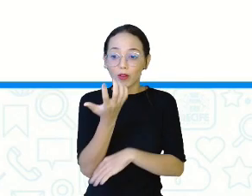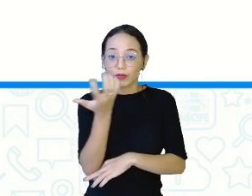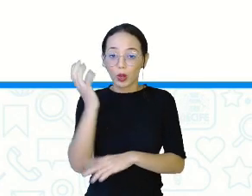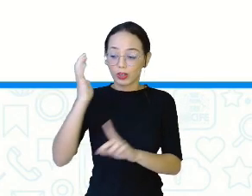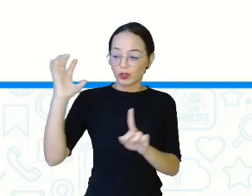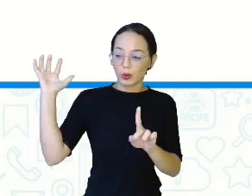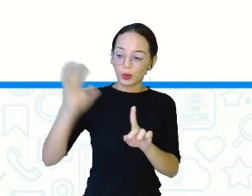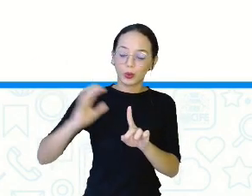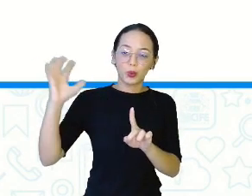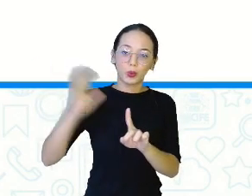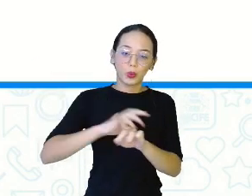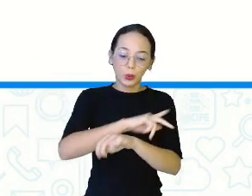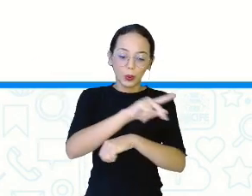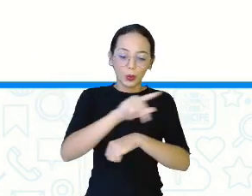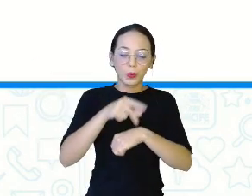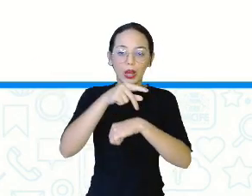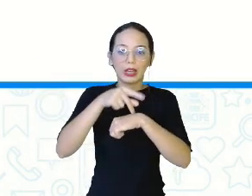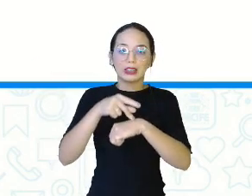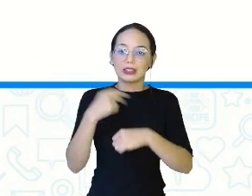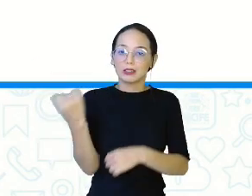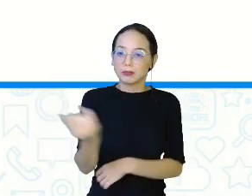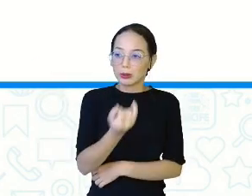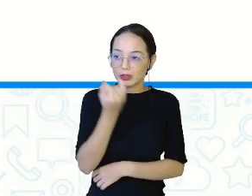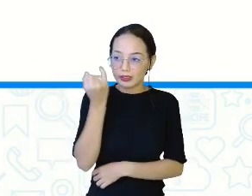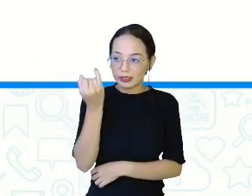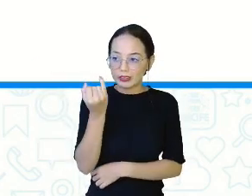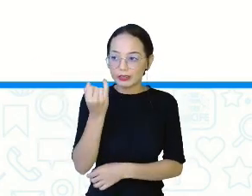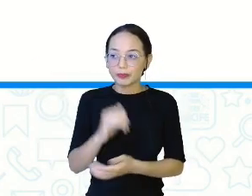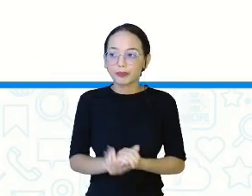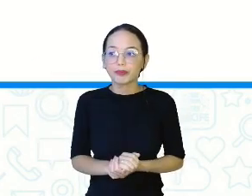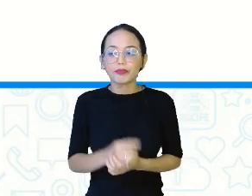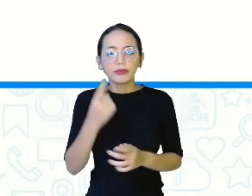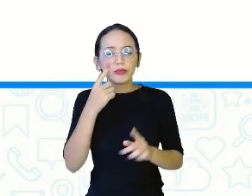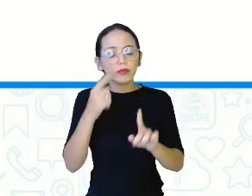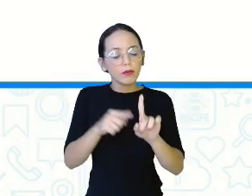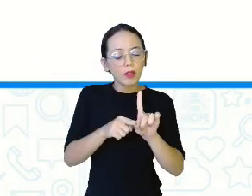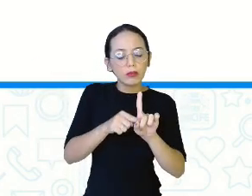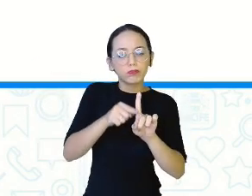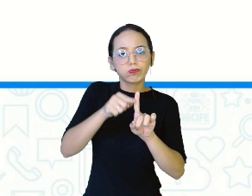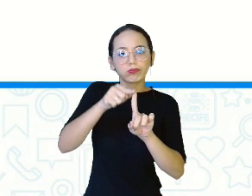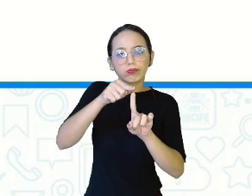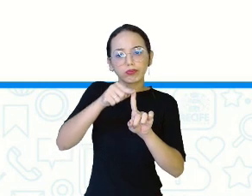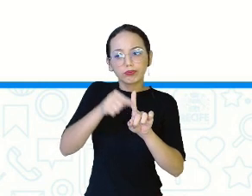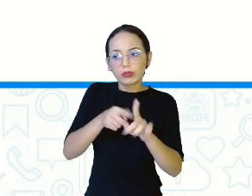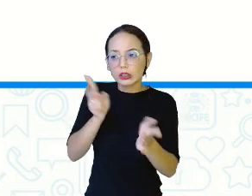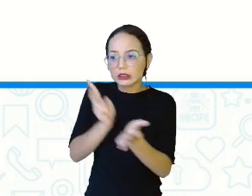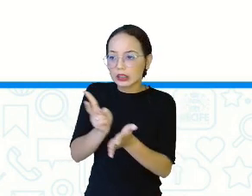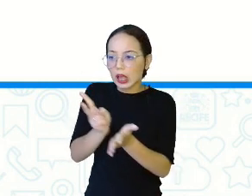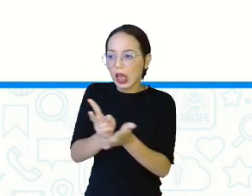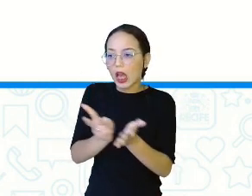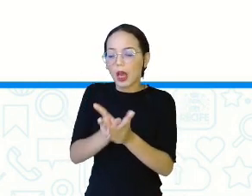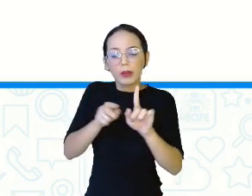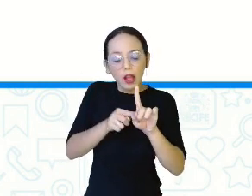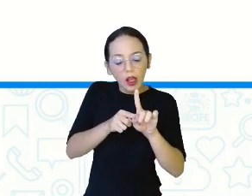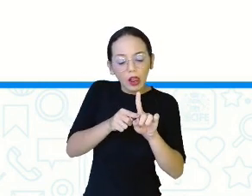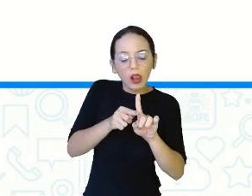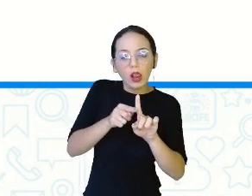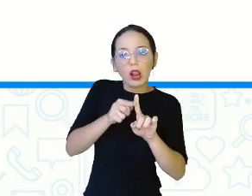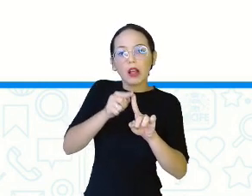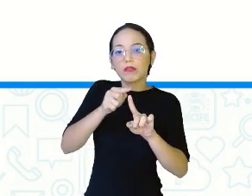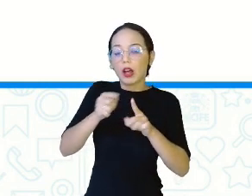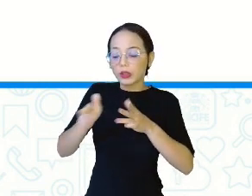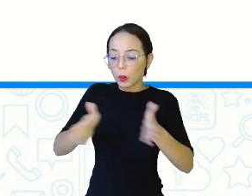da importância dessa floresta. As temperaturas sempre elevadas e o